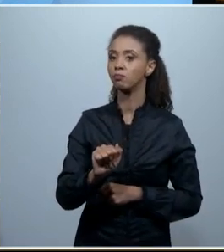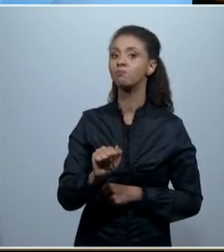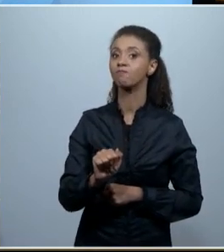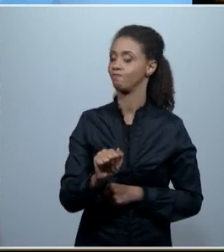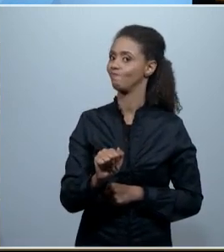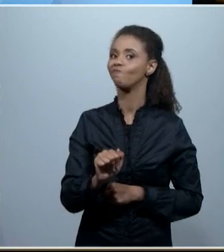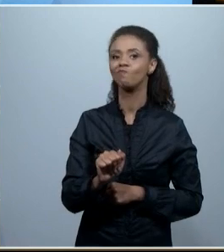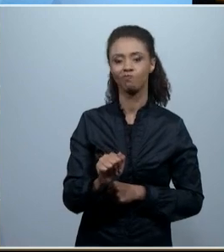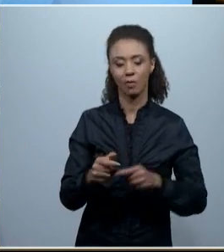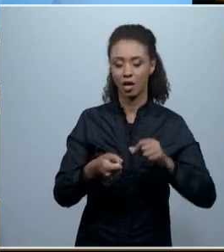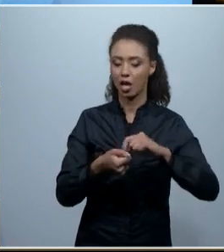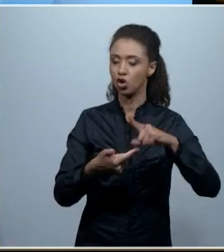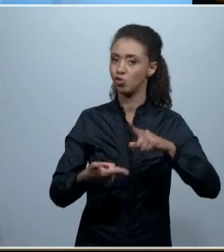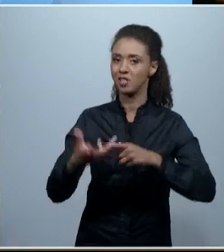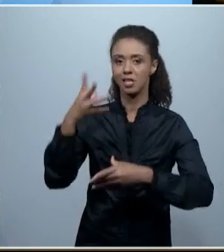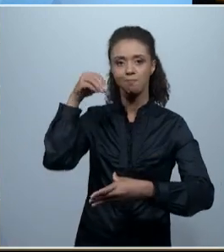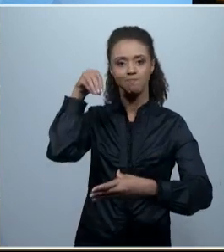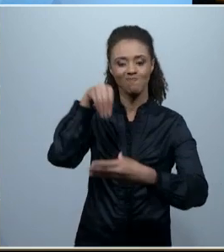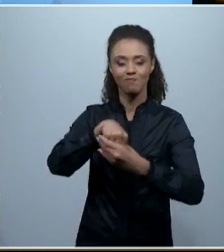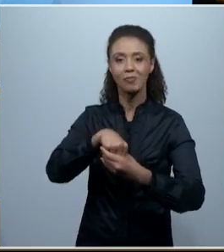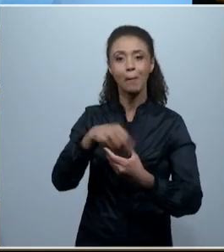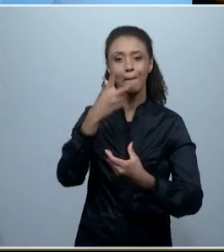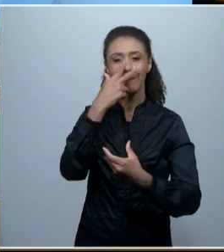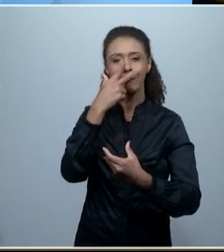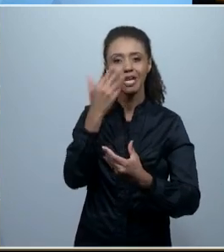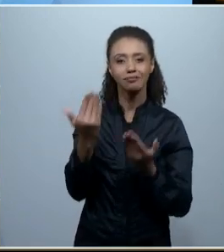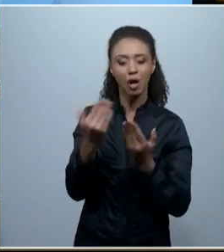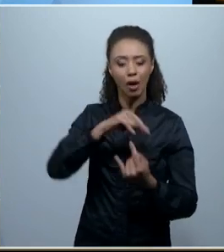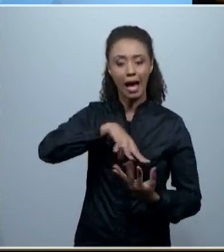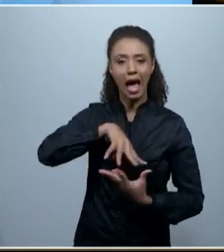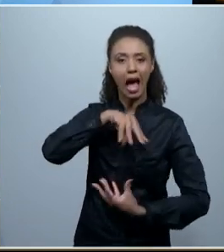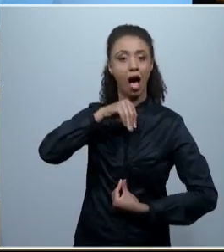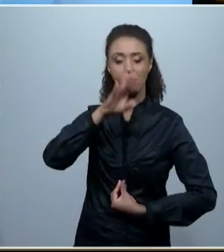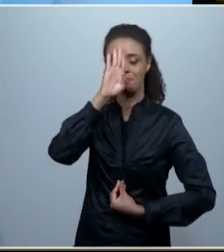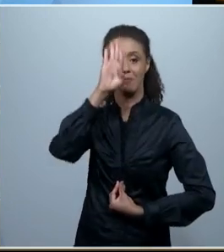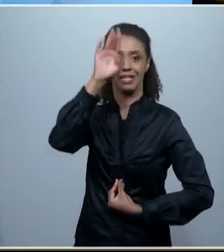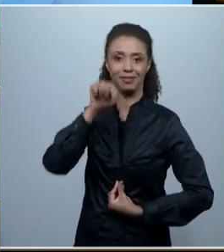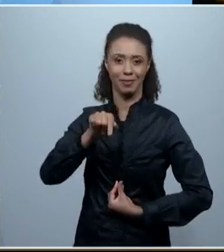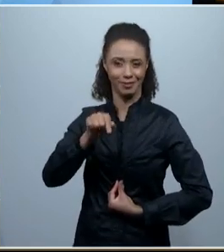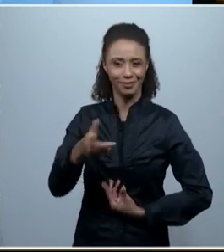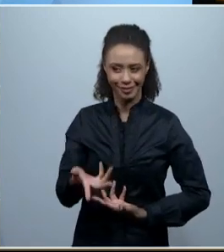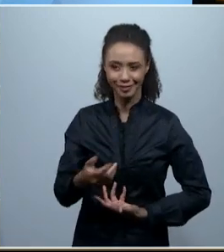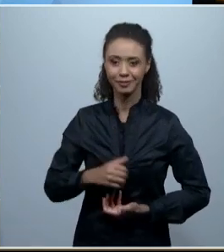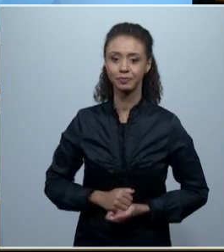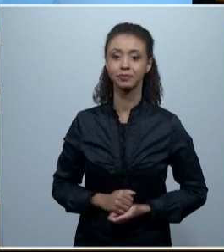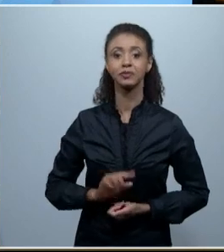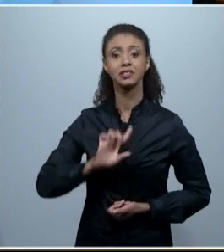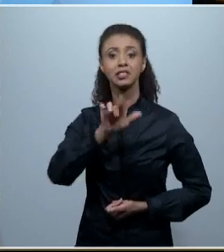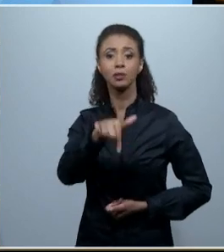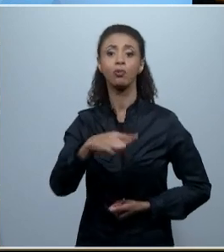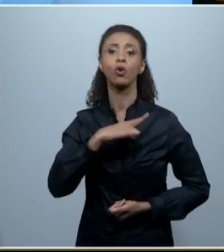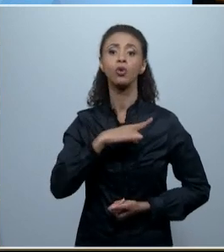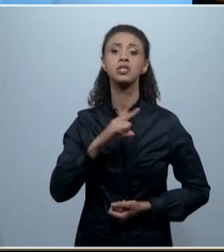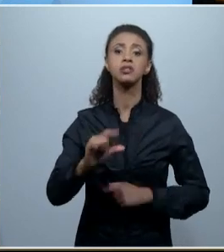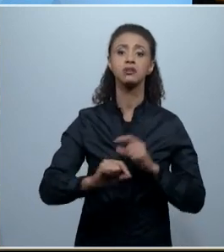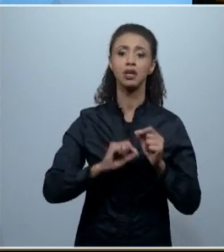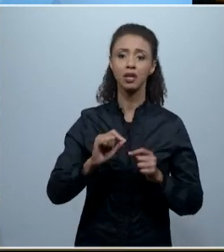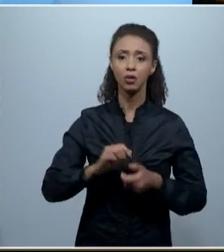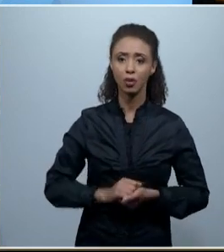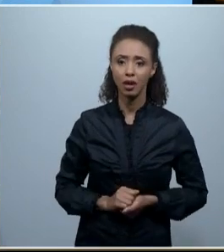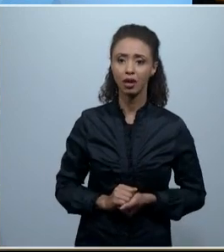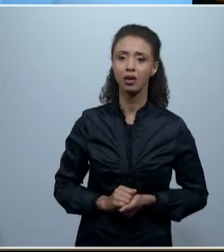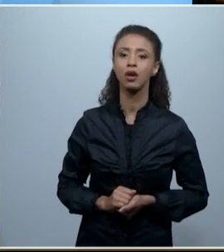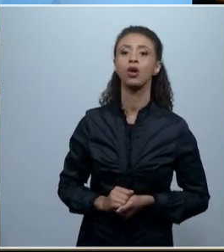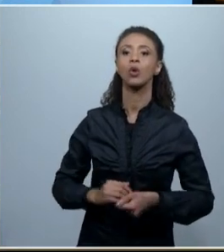alma da geometria euclidiana é um conceito absolutamente central depois a gente tem os polígonos de três lados ou triângulos